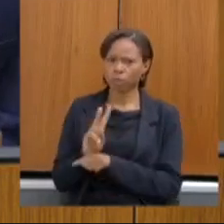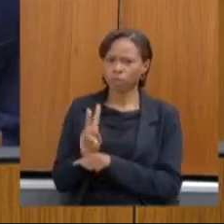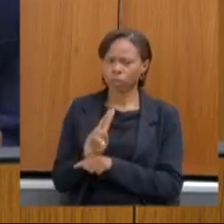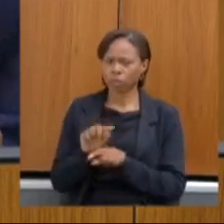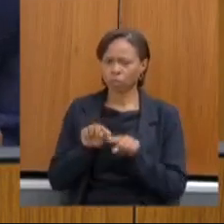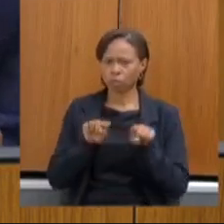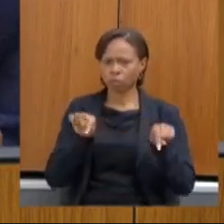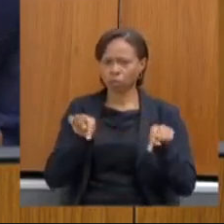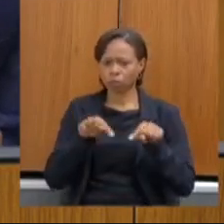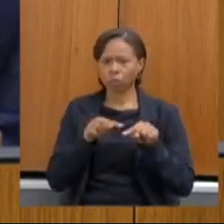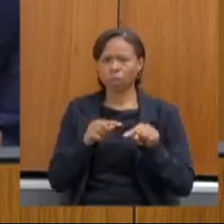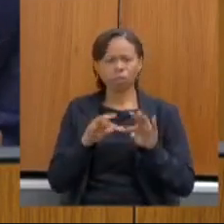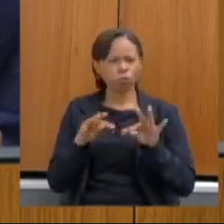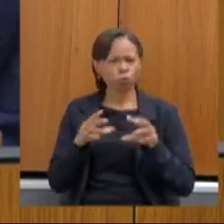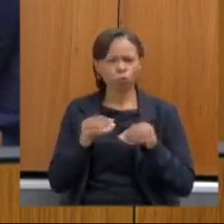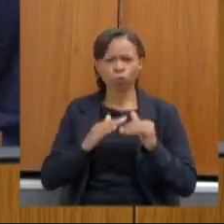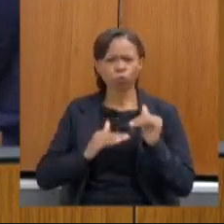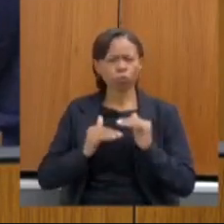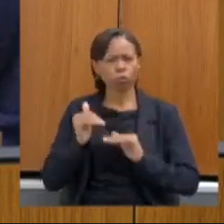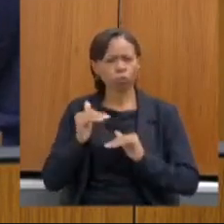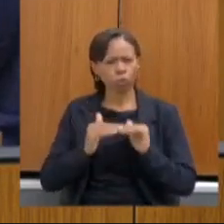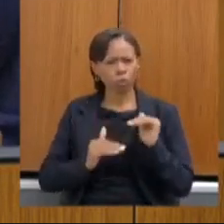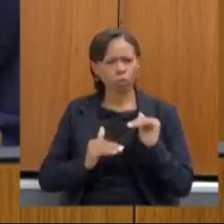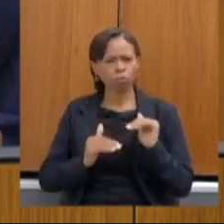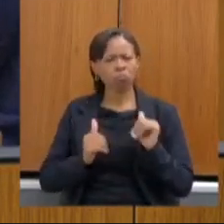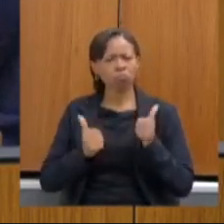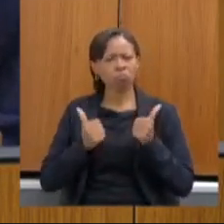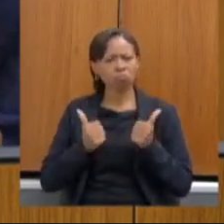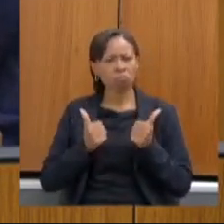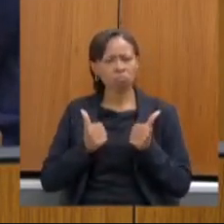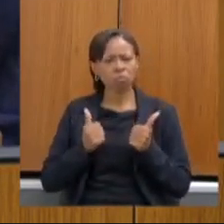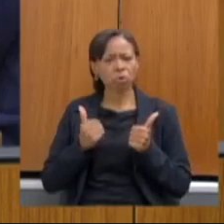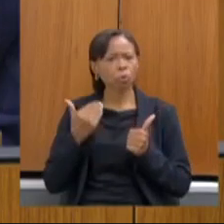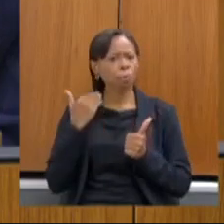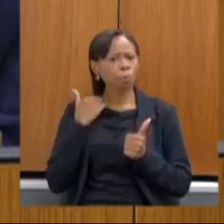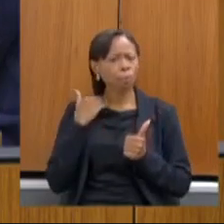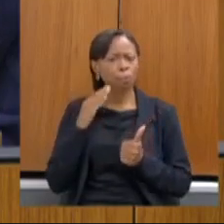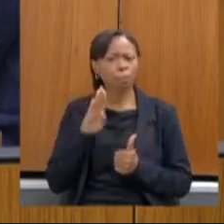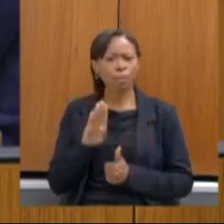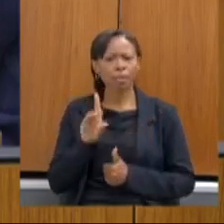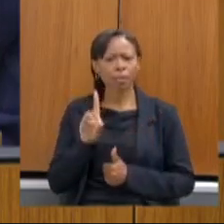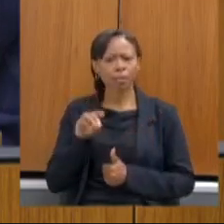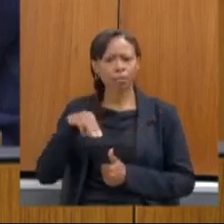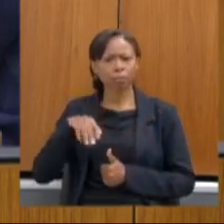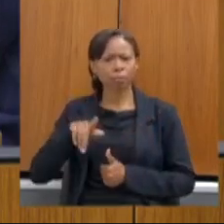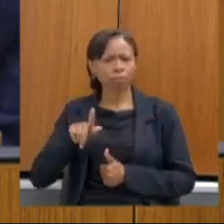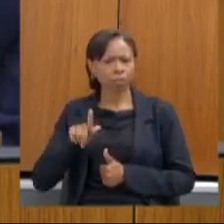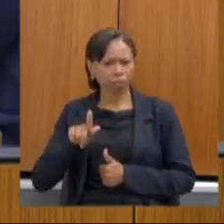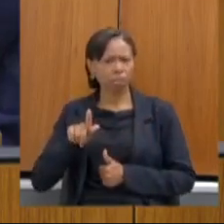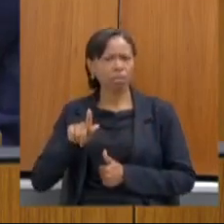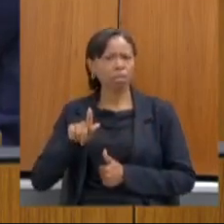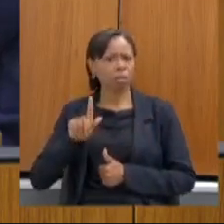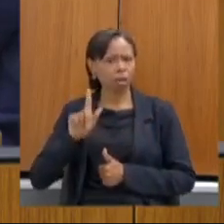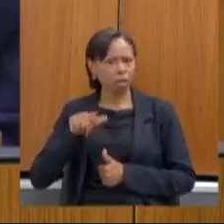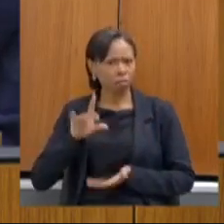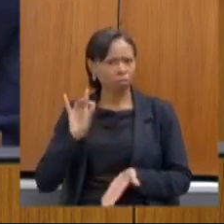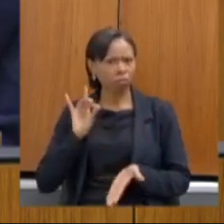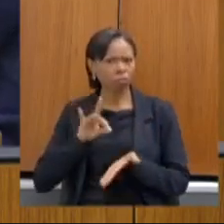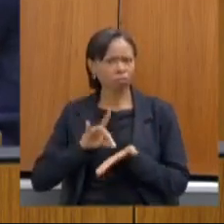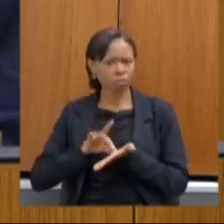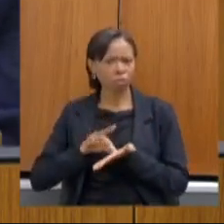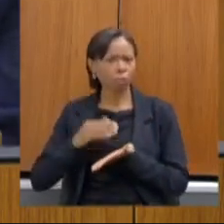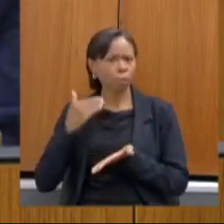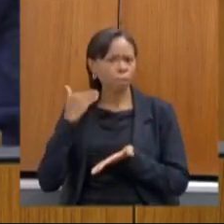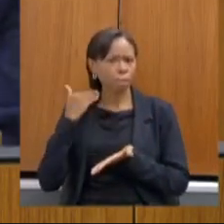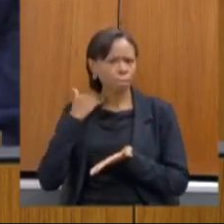tem feito a diferença é imprensa o banco de desenvolvimento de Minas Gerais Hoje realmente tem sido o banco de desenvolvimento de Minas